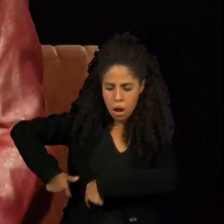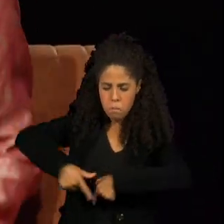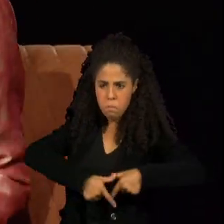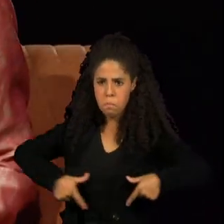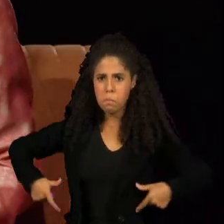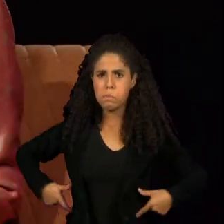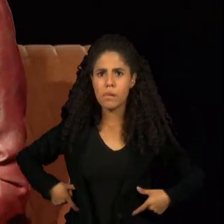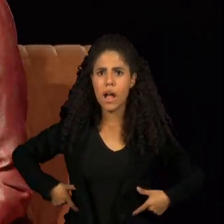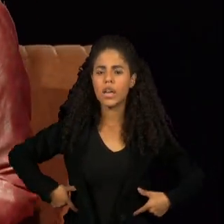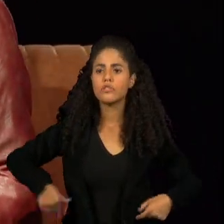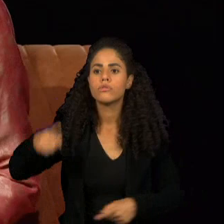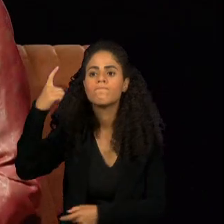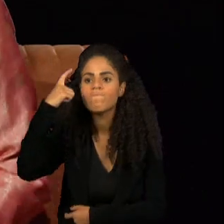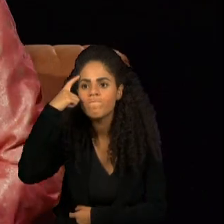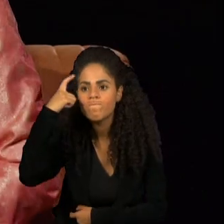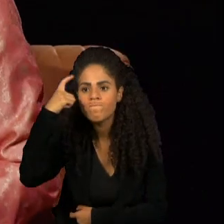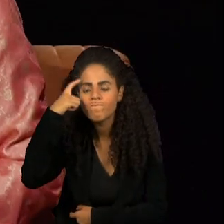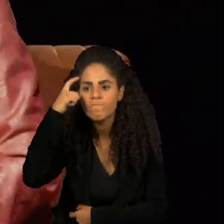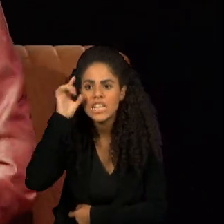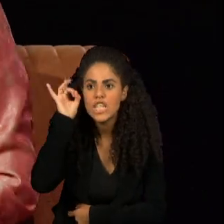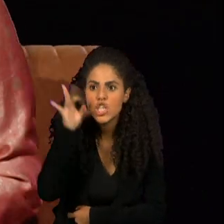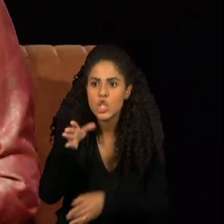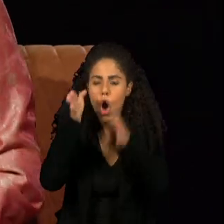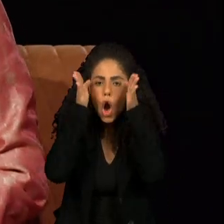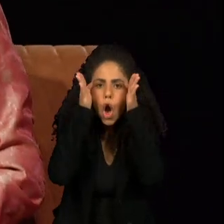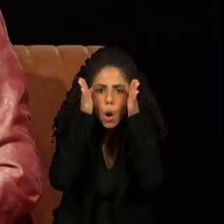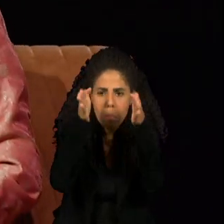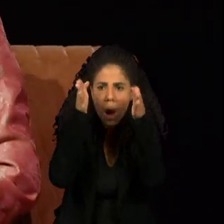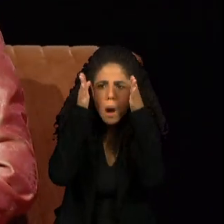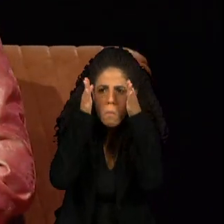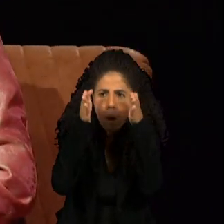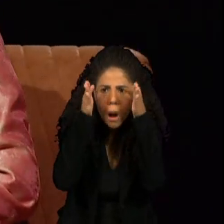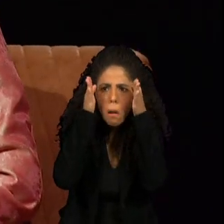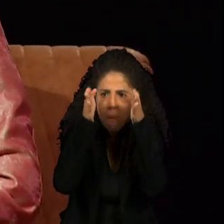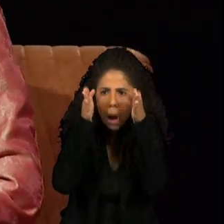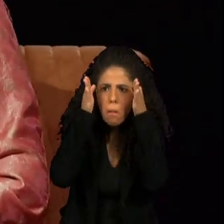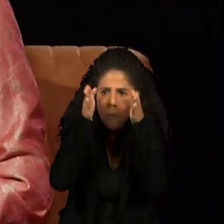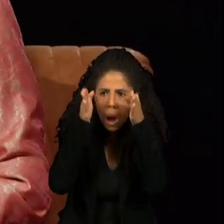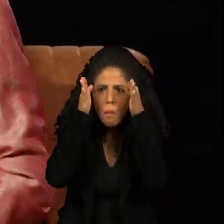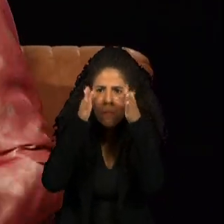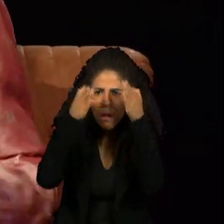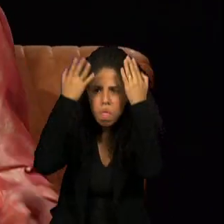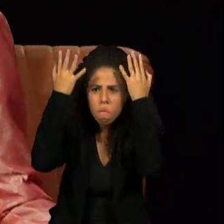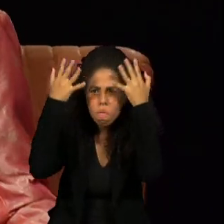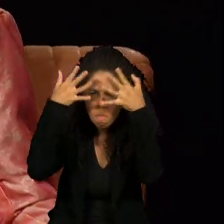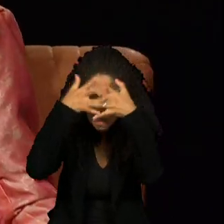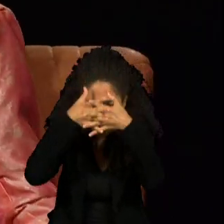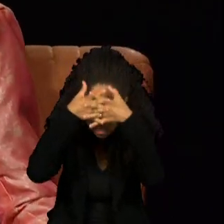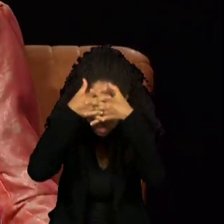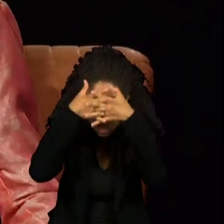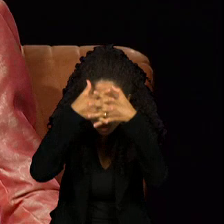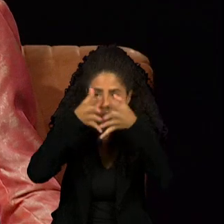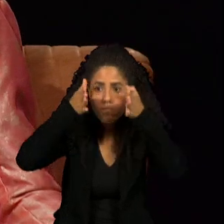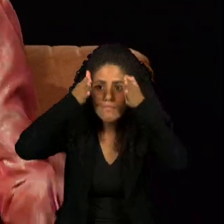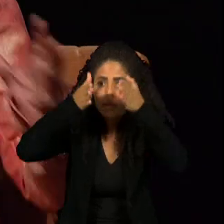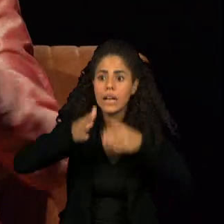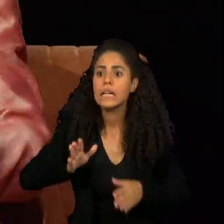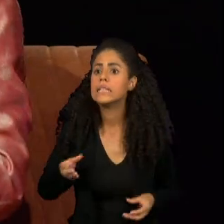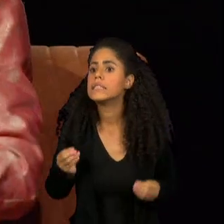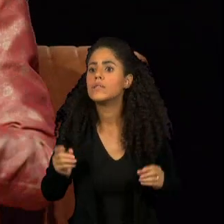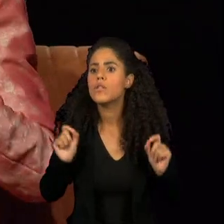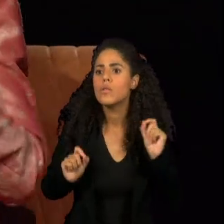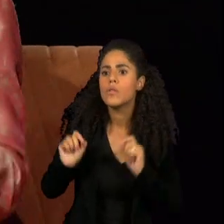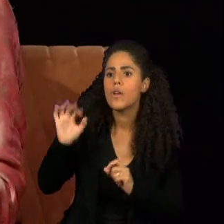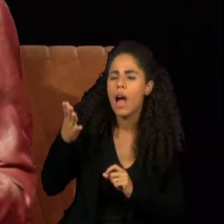e só pensava nisso. Só pensava nisso, era obcecada. Então, daí veio. Depois